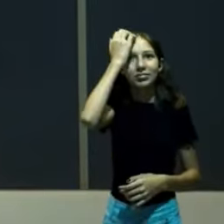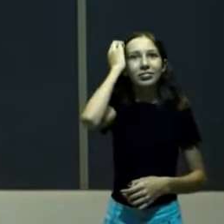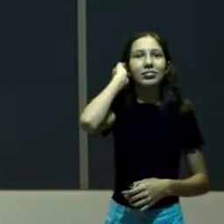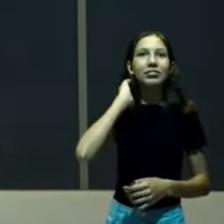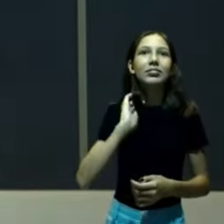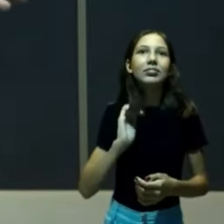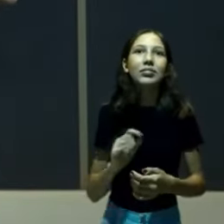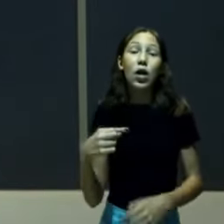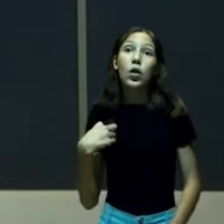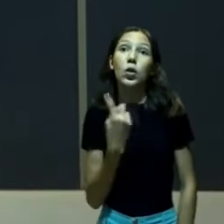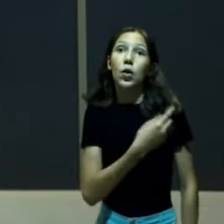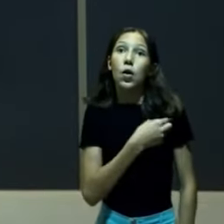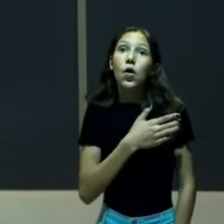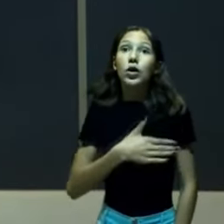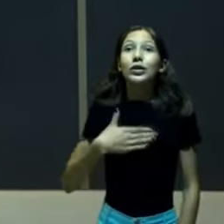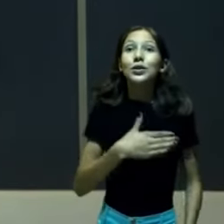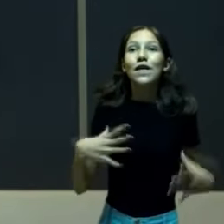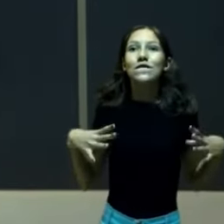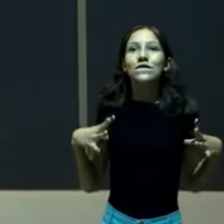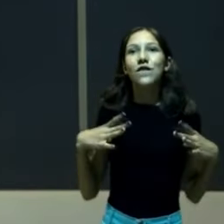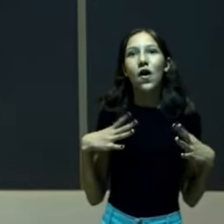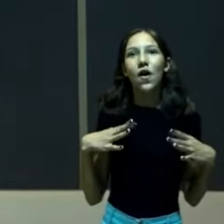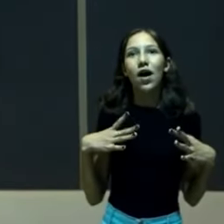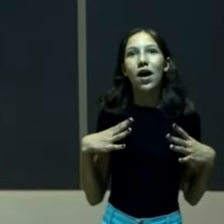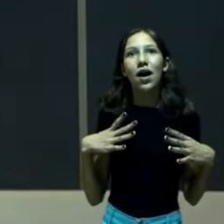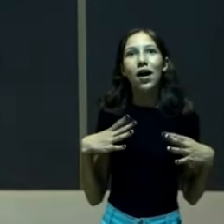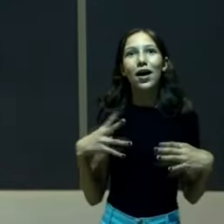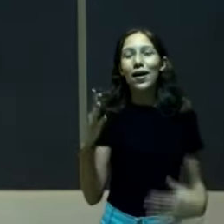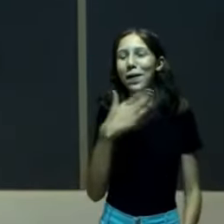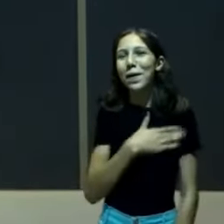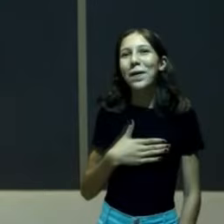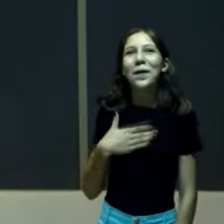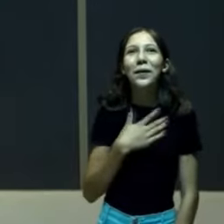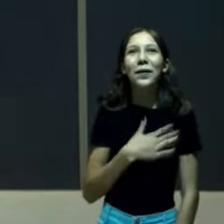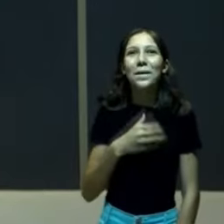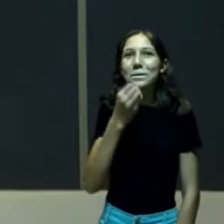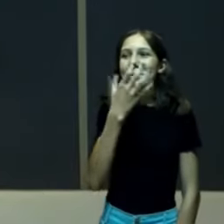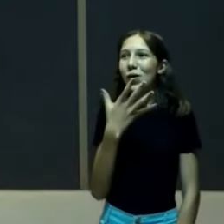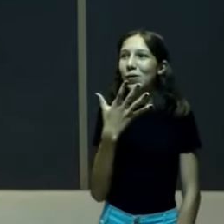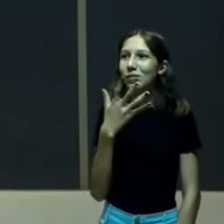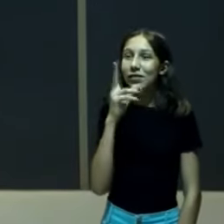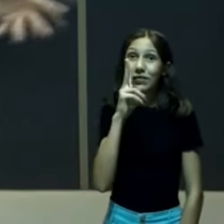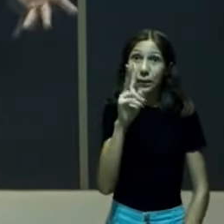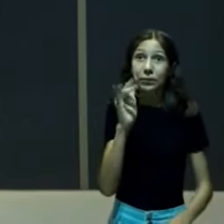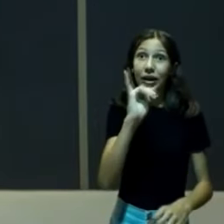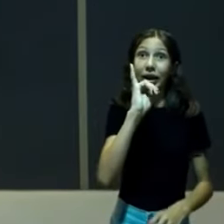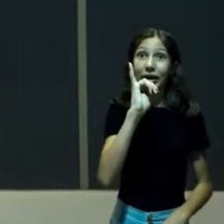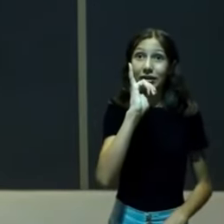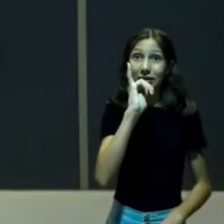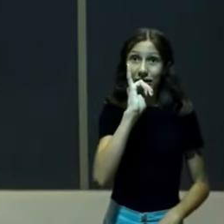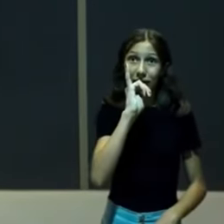A gente gosta de folga. É gostoso ver, eu gostei, quero, vou levar. Olha que